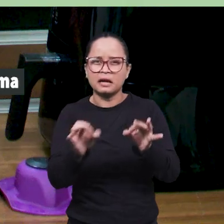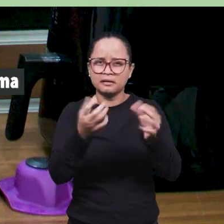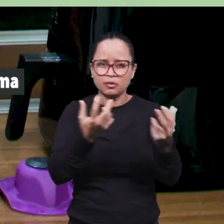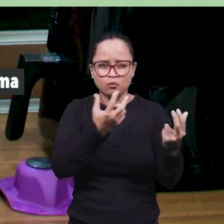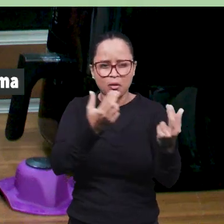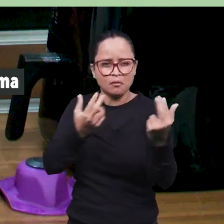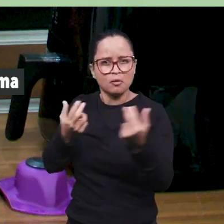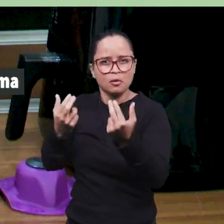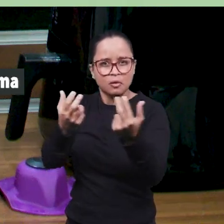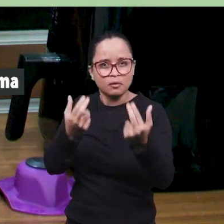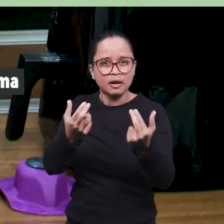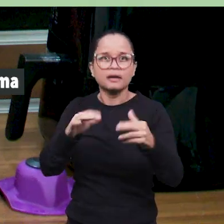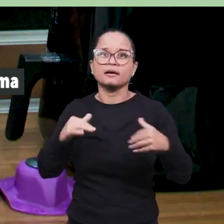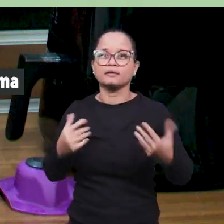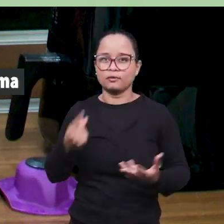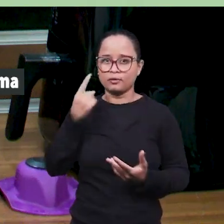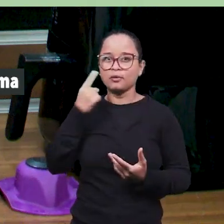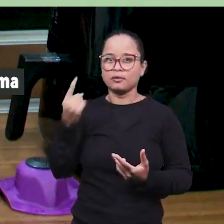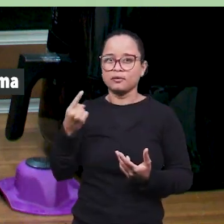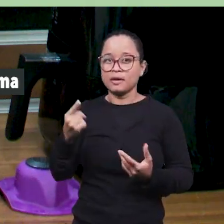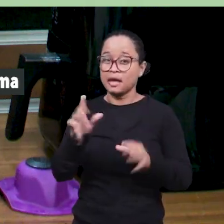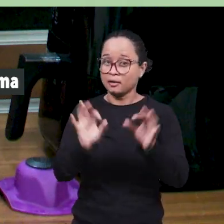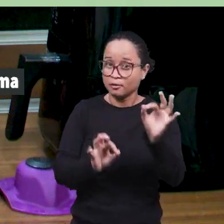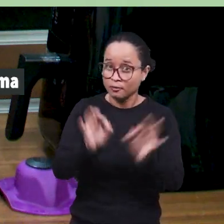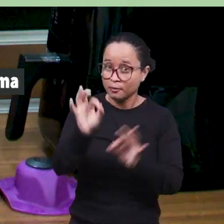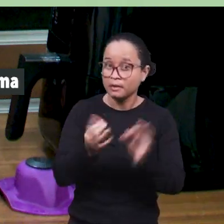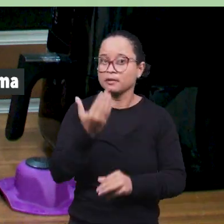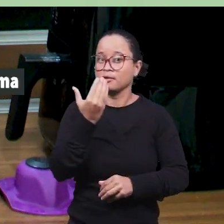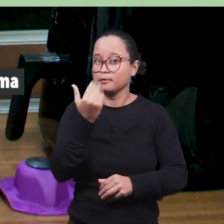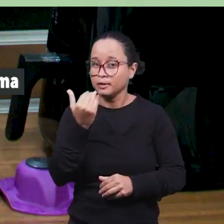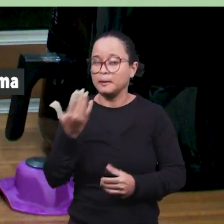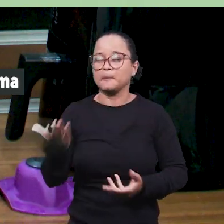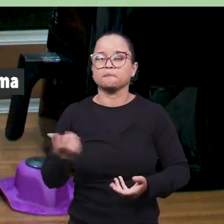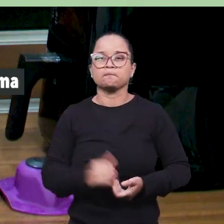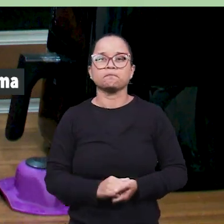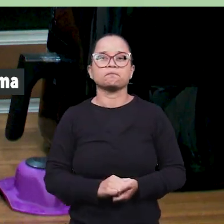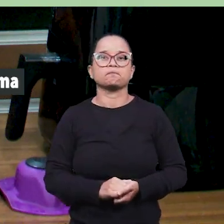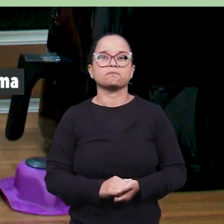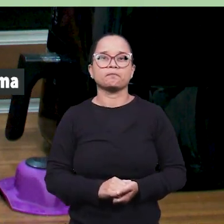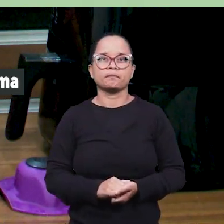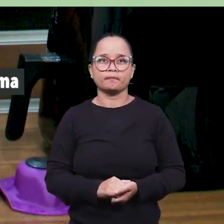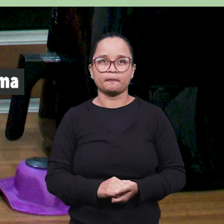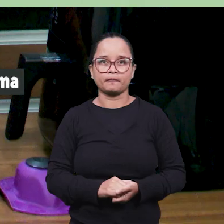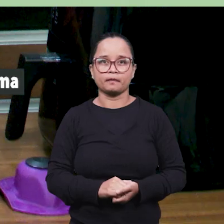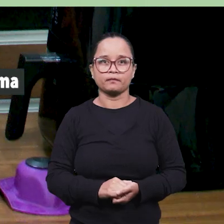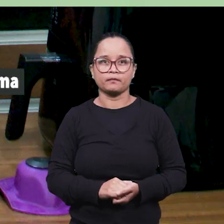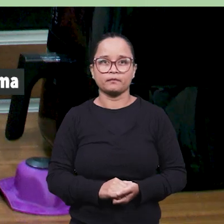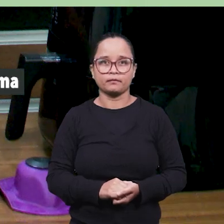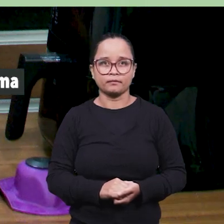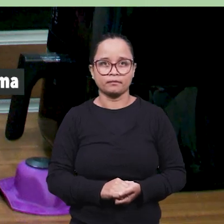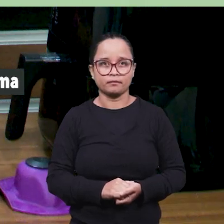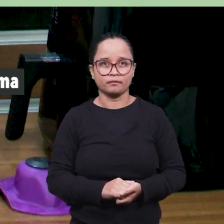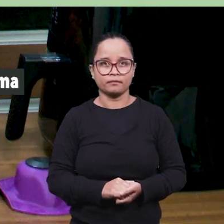intenção. Esse que é o nosso ratatouille. Deixa eu ir colocando aqui para te facilitar aqui.